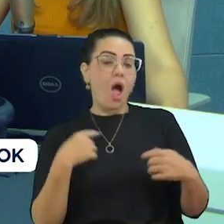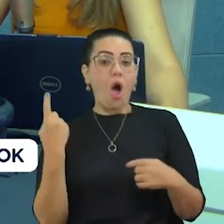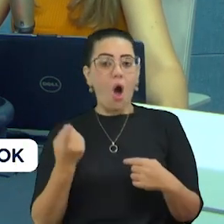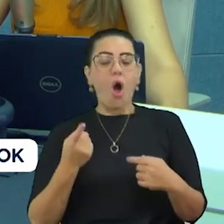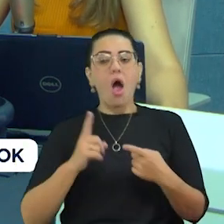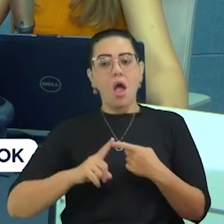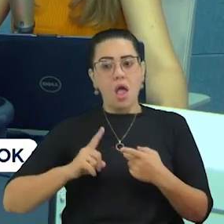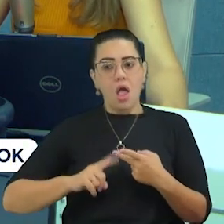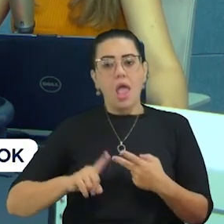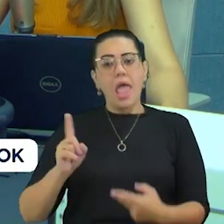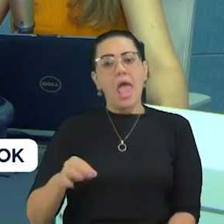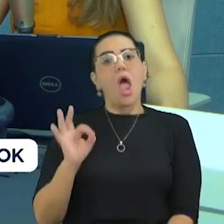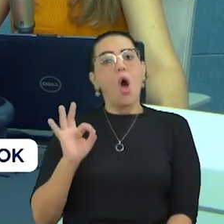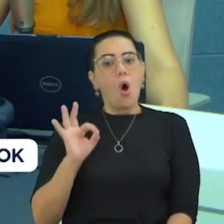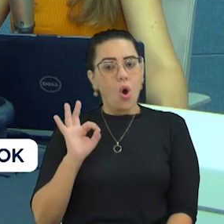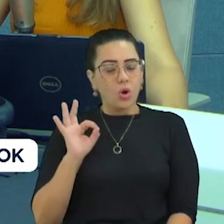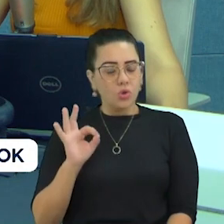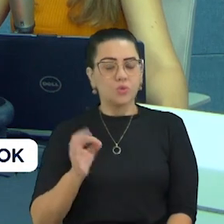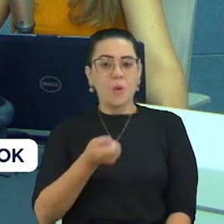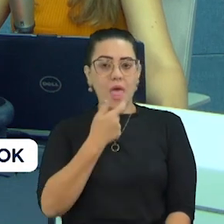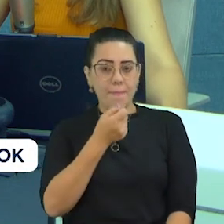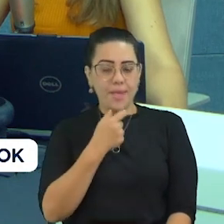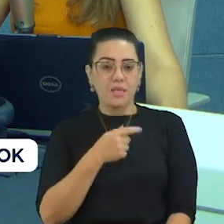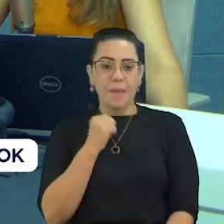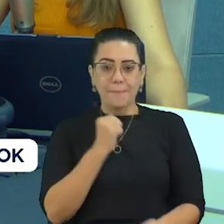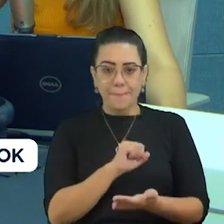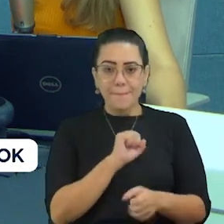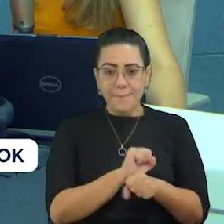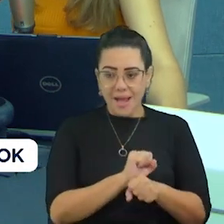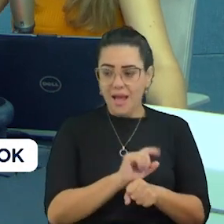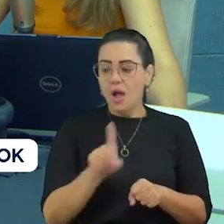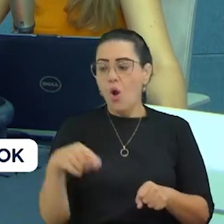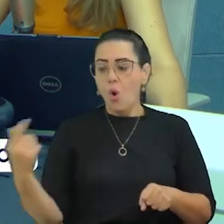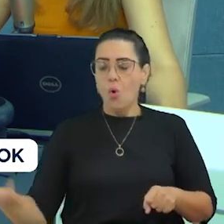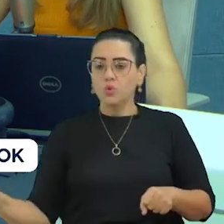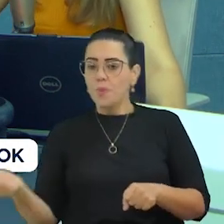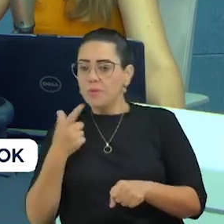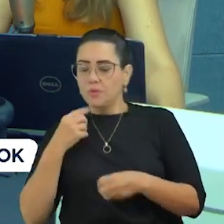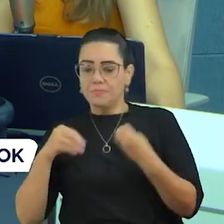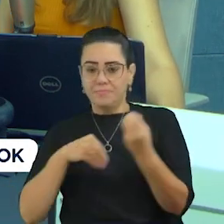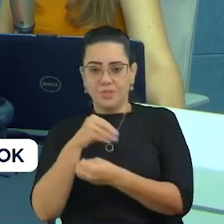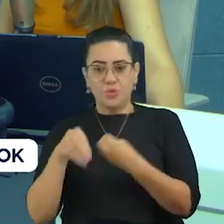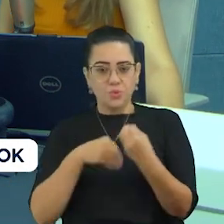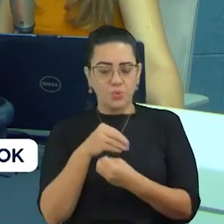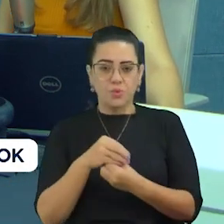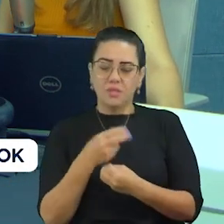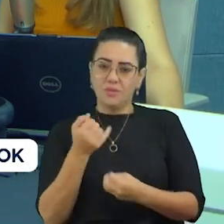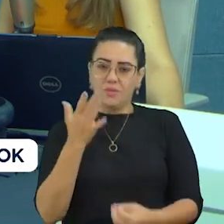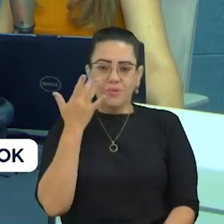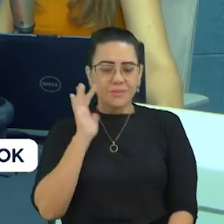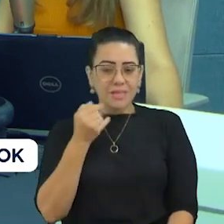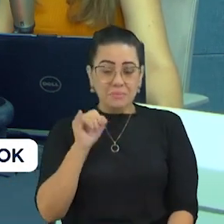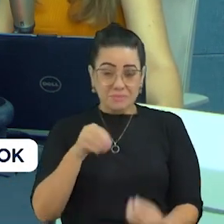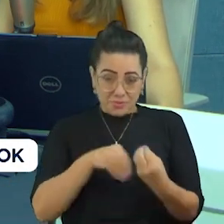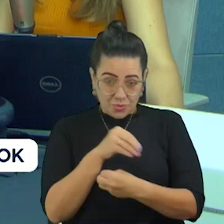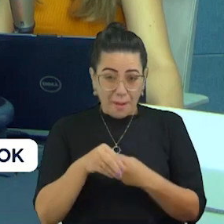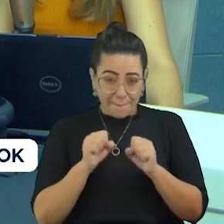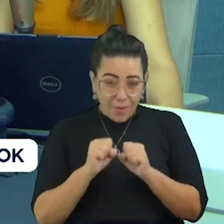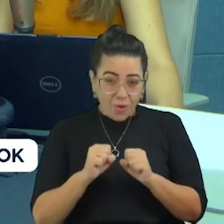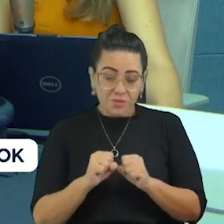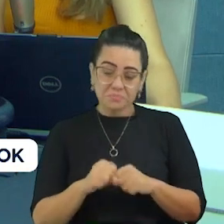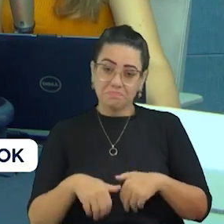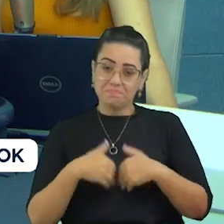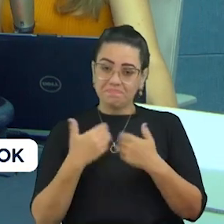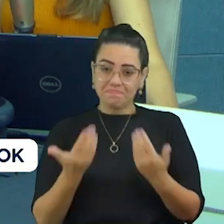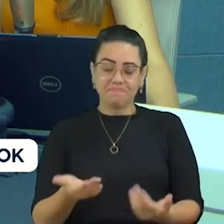outro, é ótimo. É. Às vezes separa o seu e começa o do vizinho, ou mistura os dois e nem sabe se pode misturar. Exatamente. Então, eu